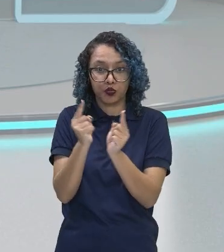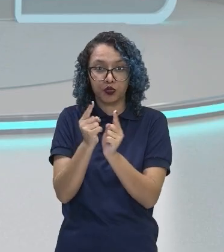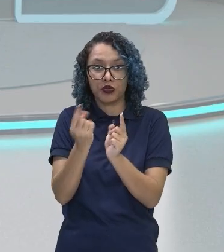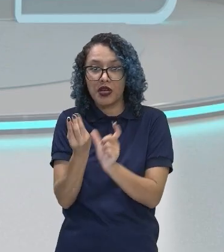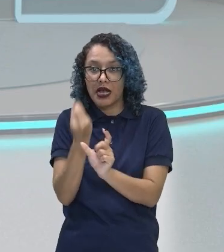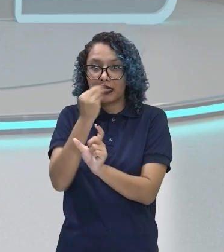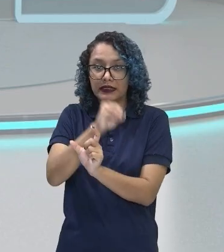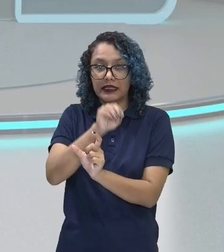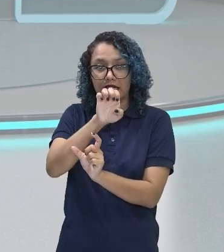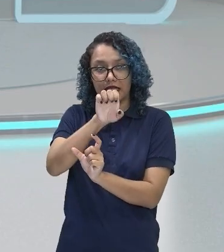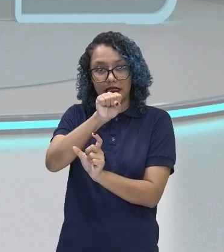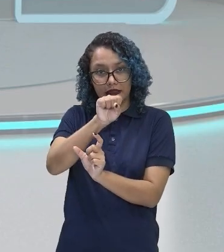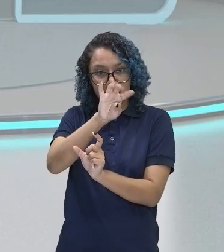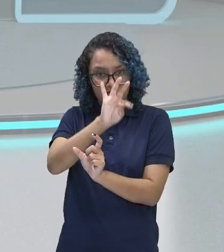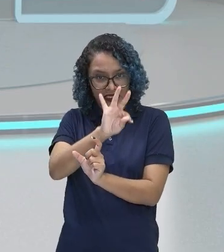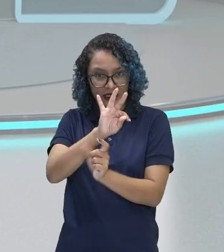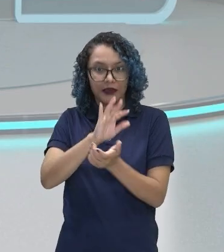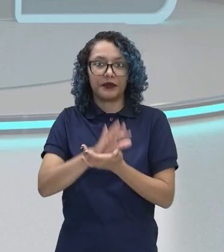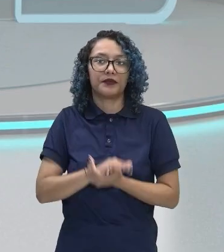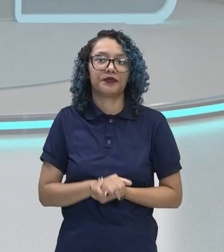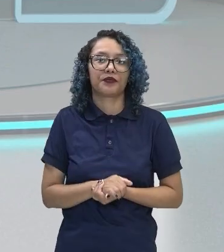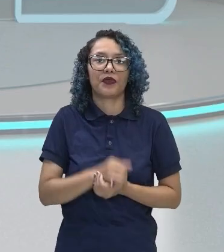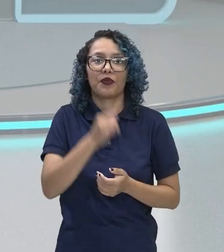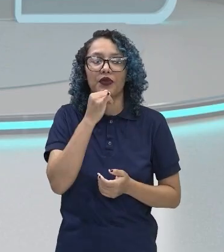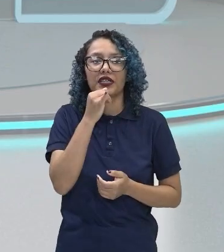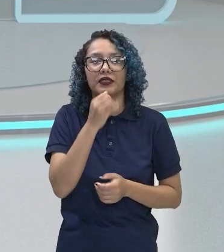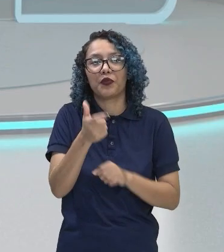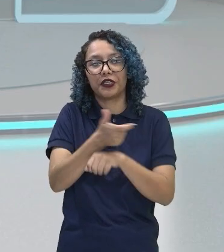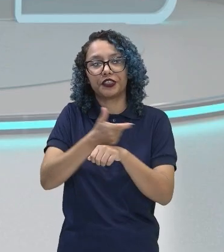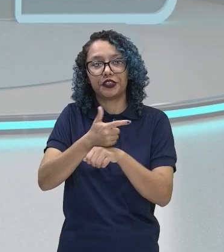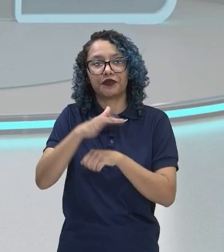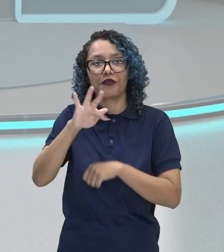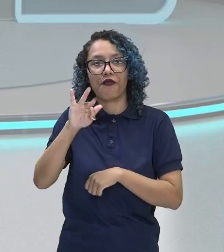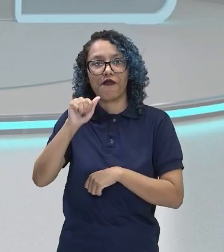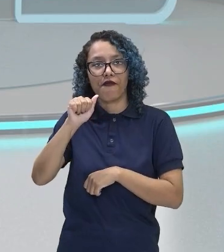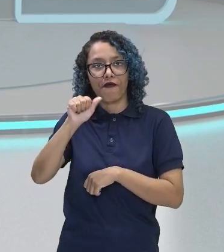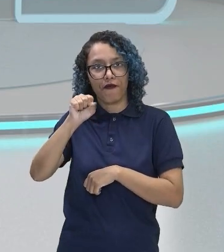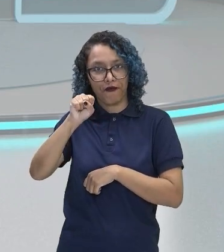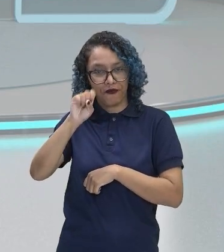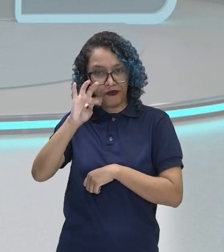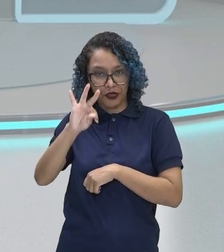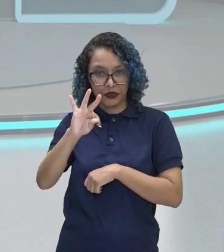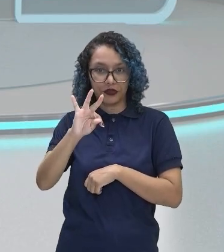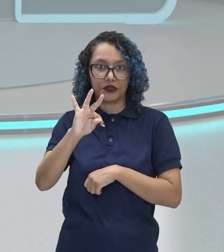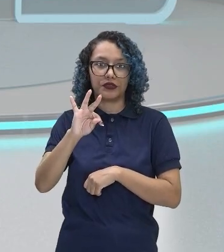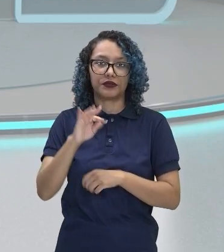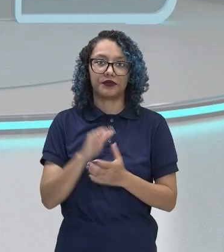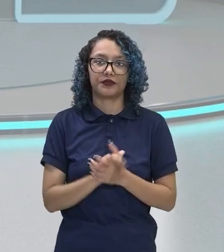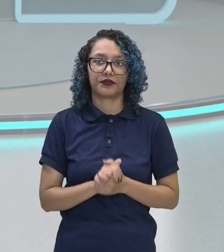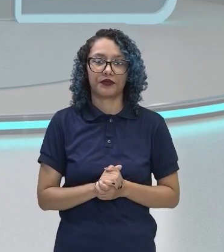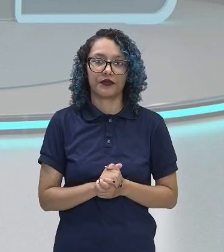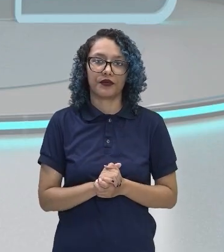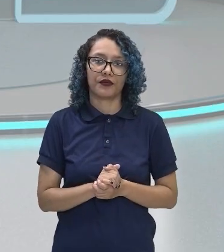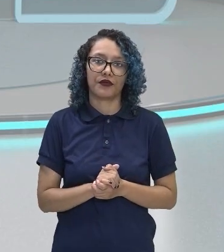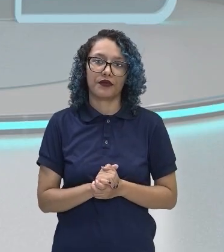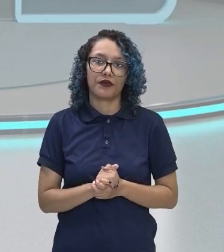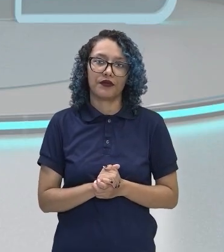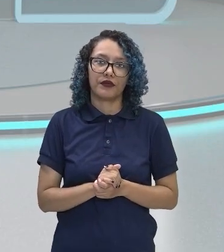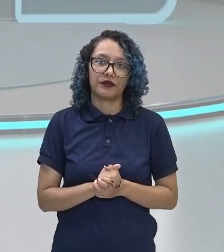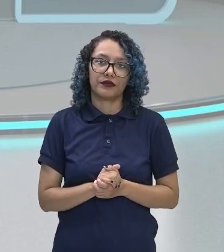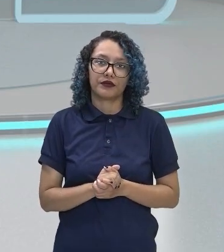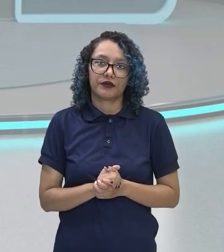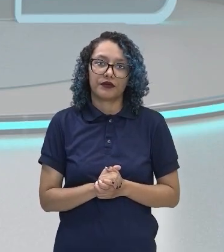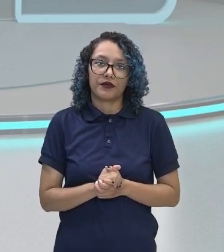exemplo. O adjetivo fast. Aqui fica também evidente porque ela bate, né? Ela vem ao encontro do que nós